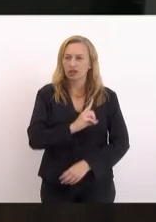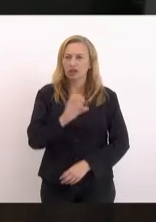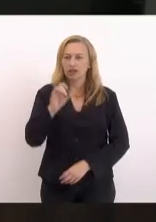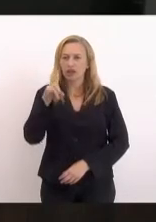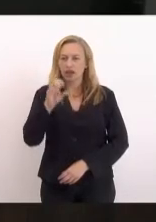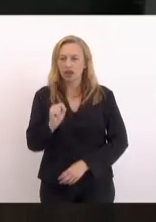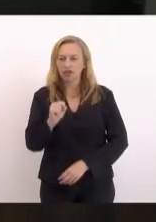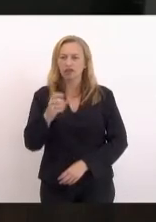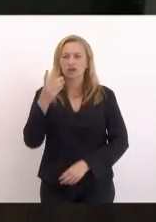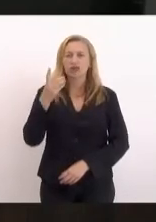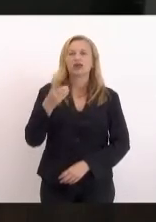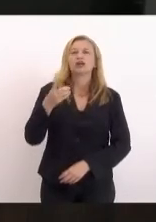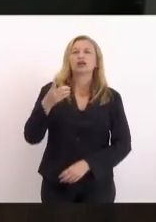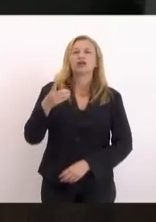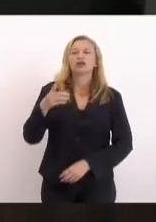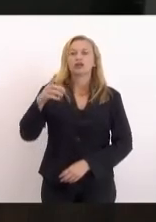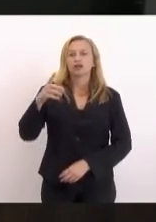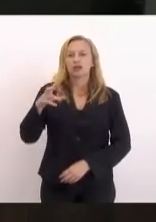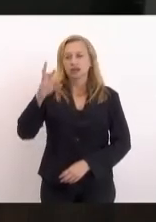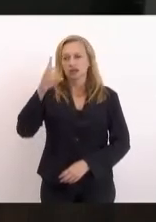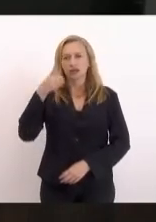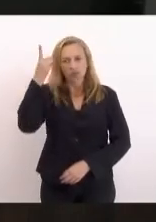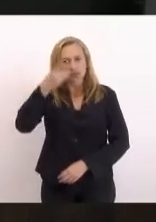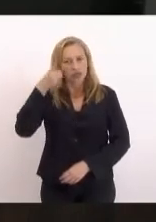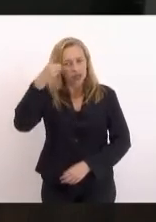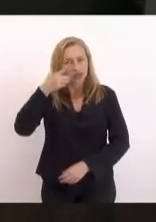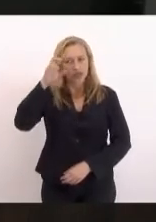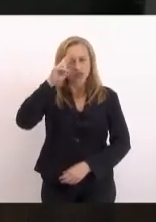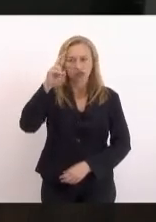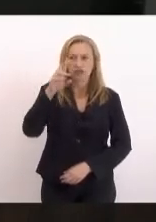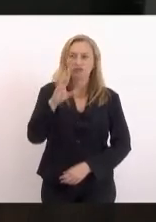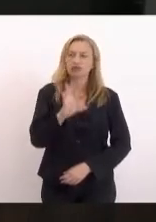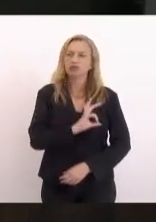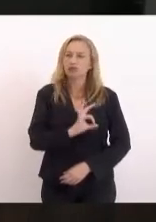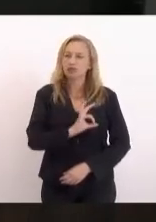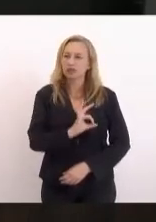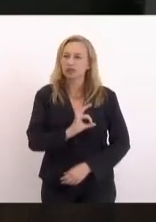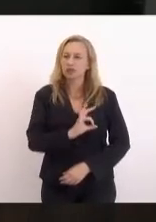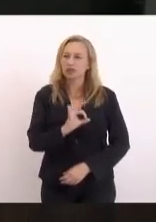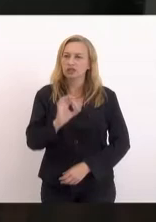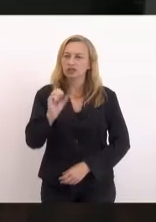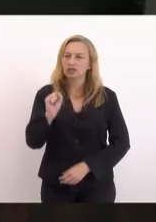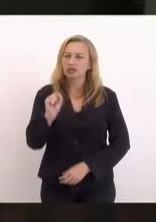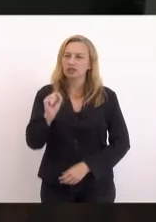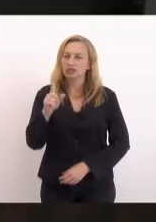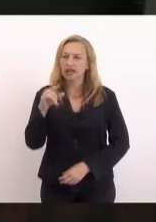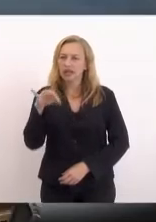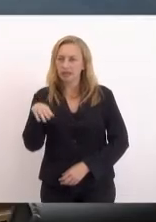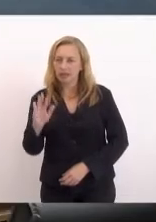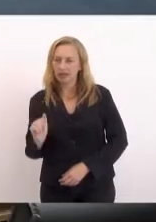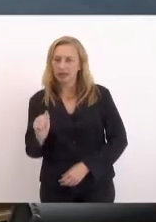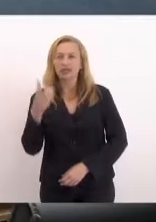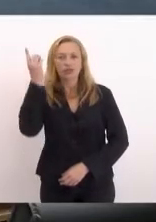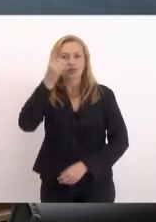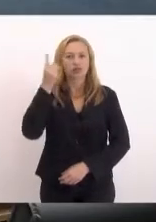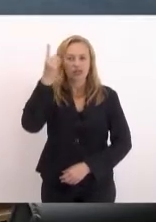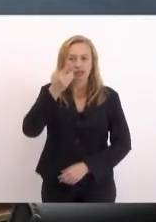Deputado Coronel Salema. Deputado Coronel Salema. Deputada Marta Rocha.